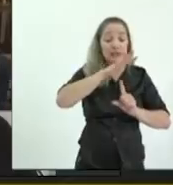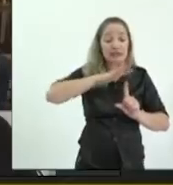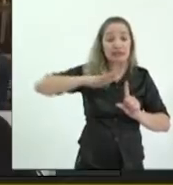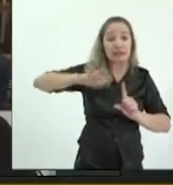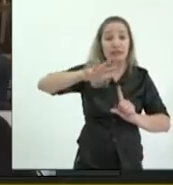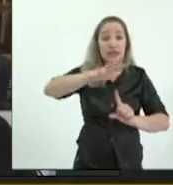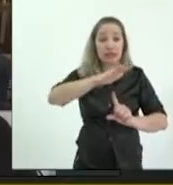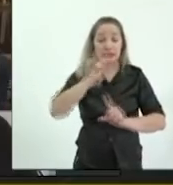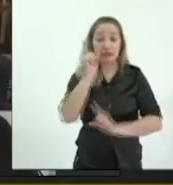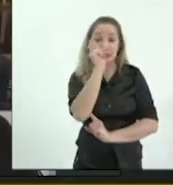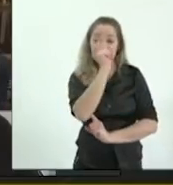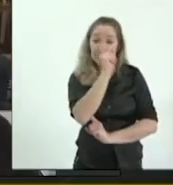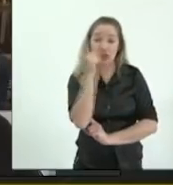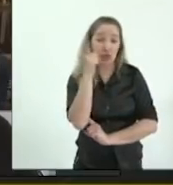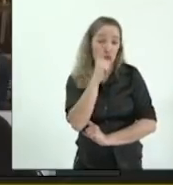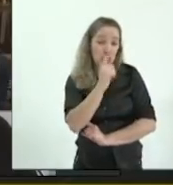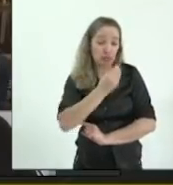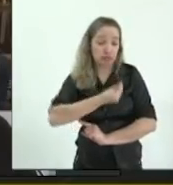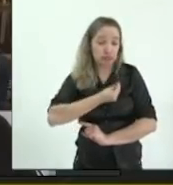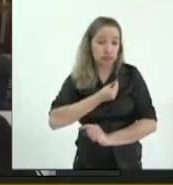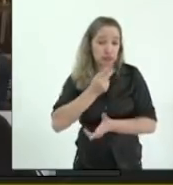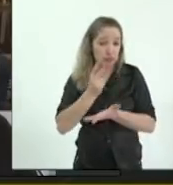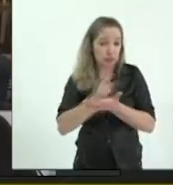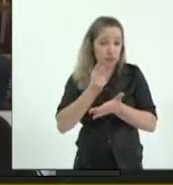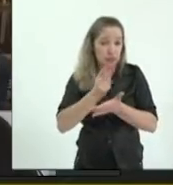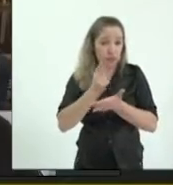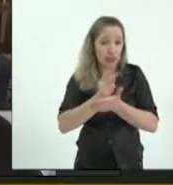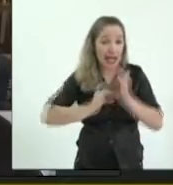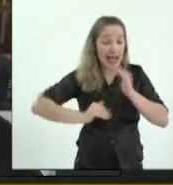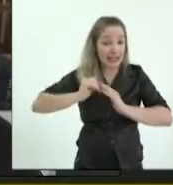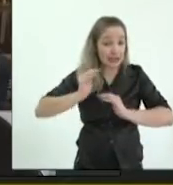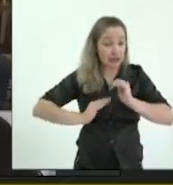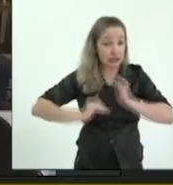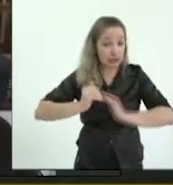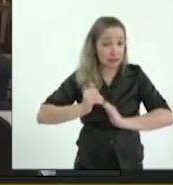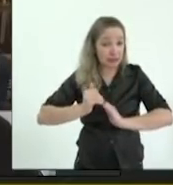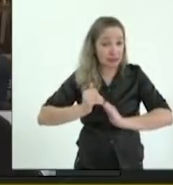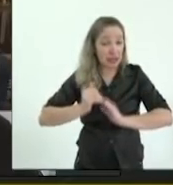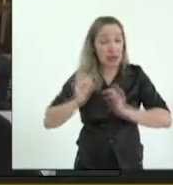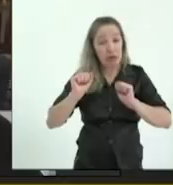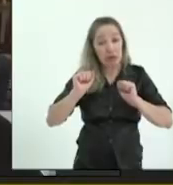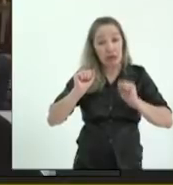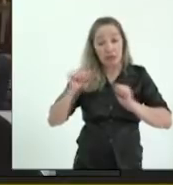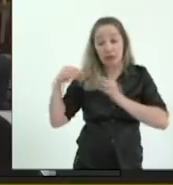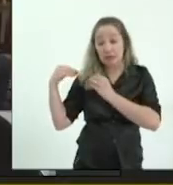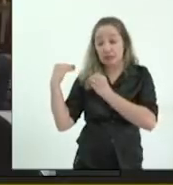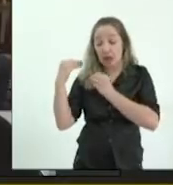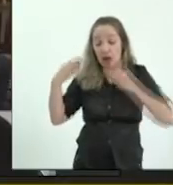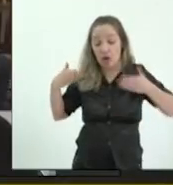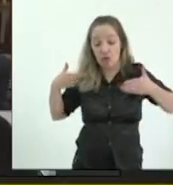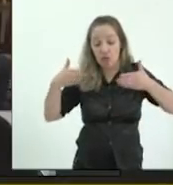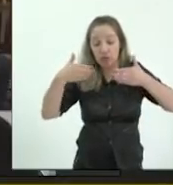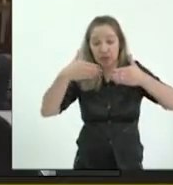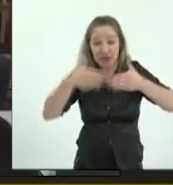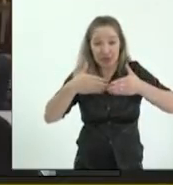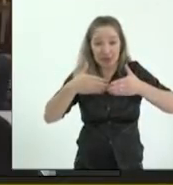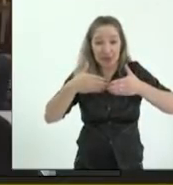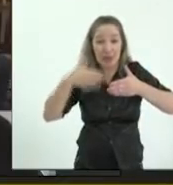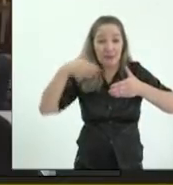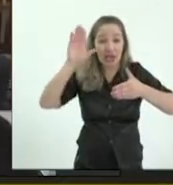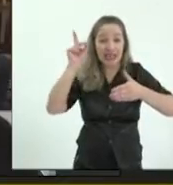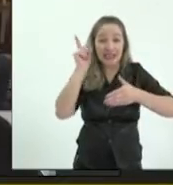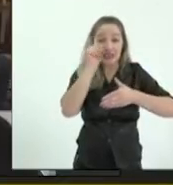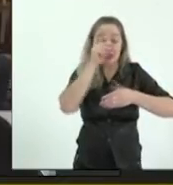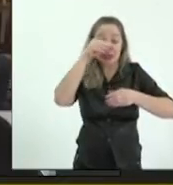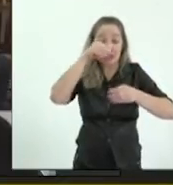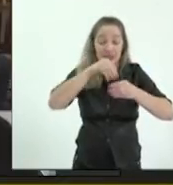consigam sobreviver, mas será que isso pode deixar um legado de concentração ainda maior dentro do setor aéreo? Acho